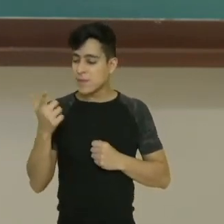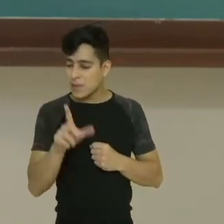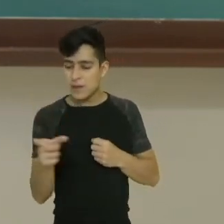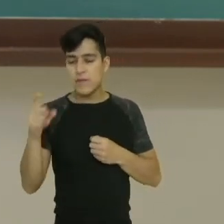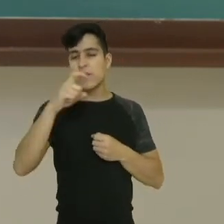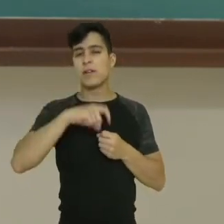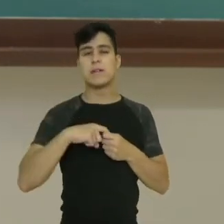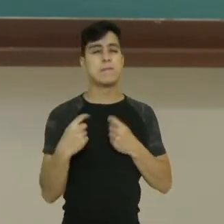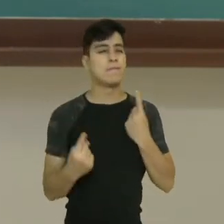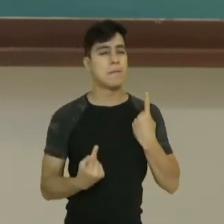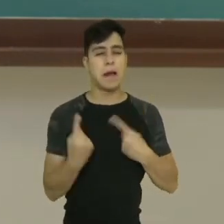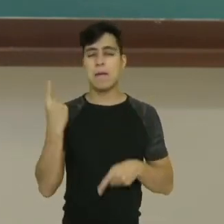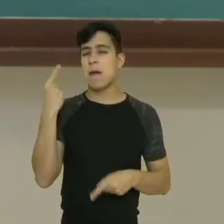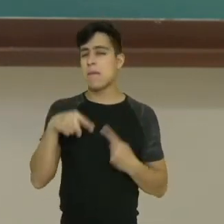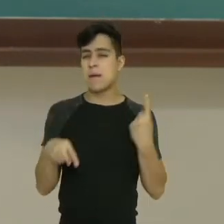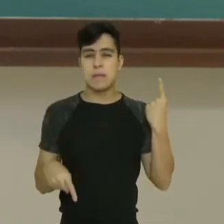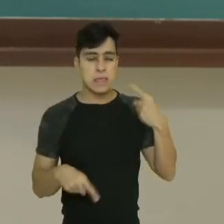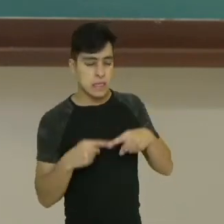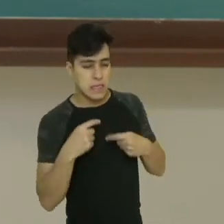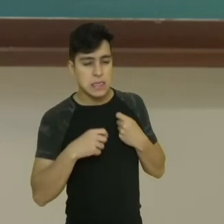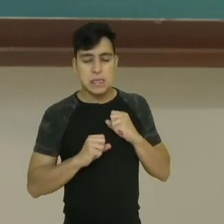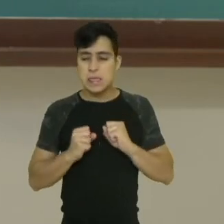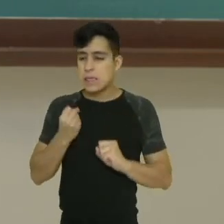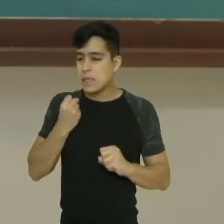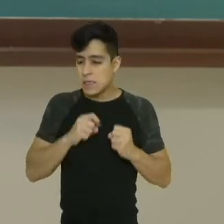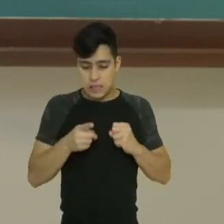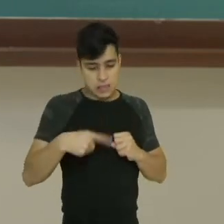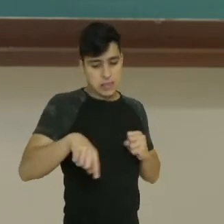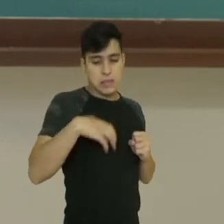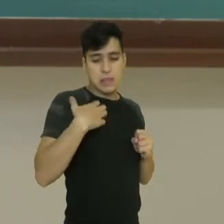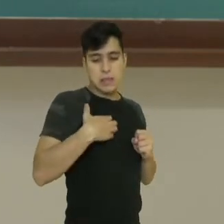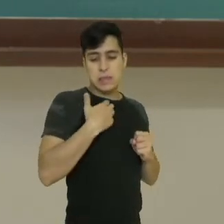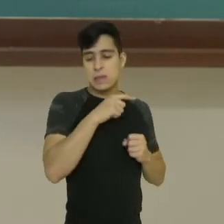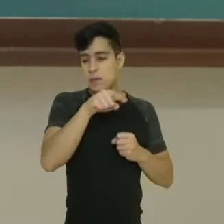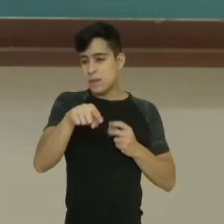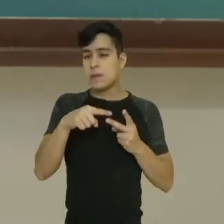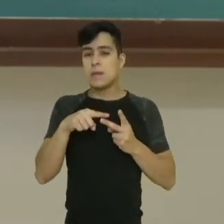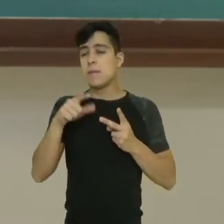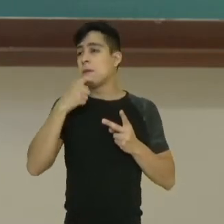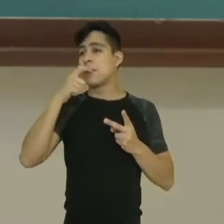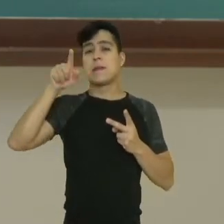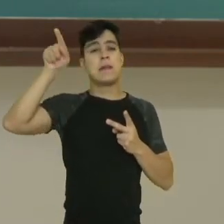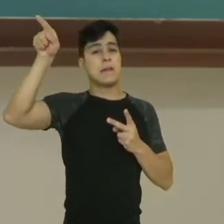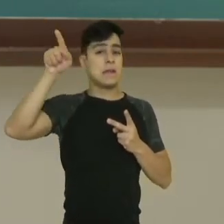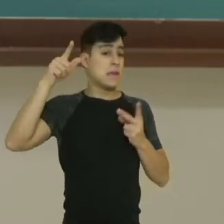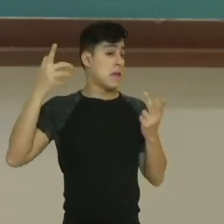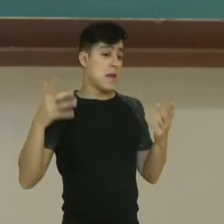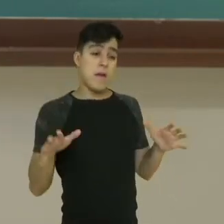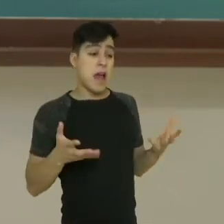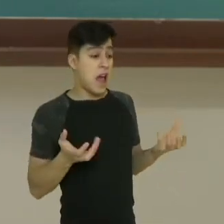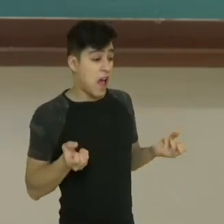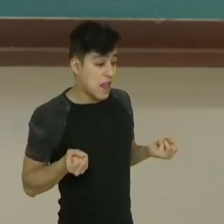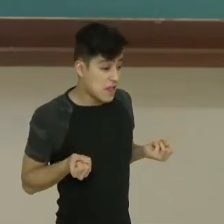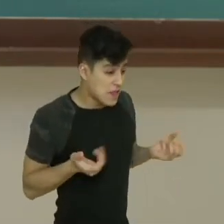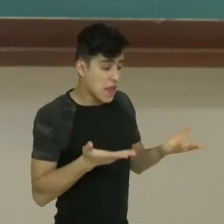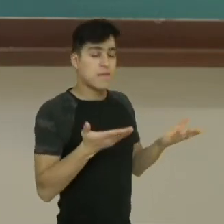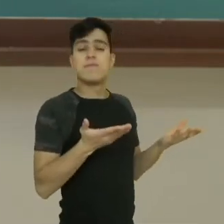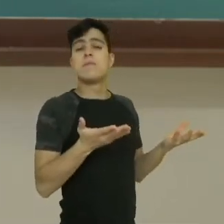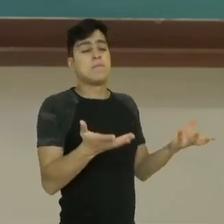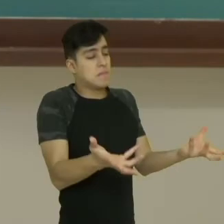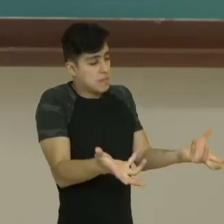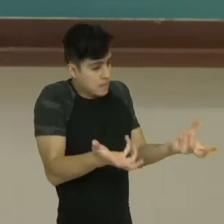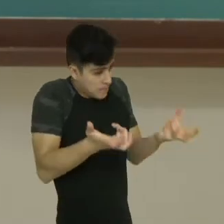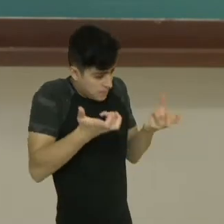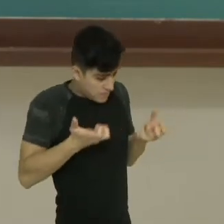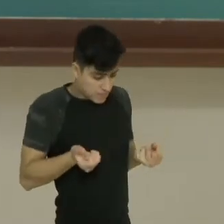ali os ânimos, né, dos argentinos e também dos ingleses, que realmente não abrem mão desse território, tá